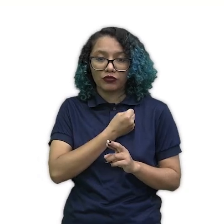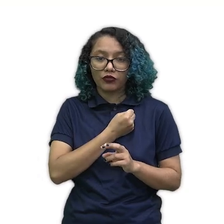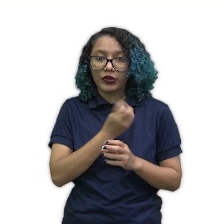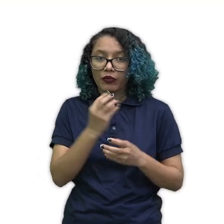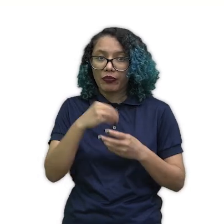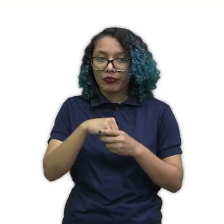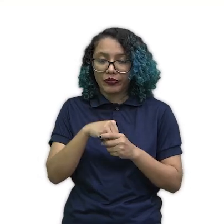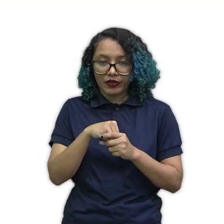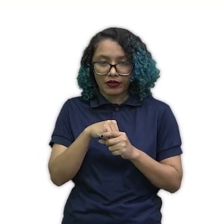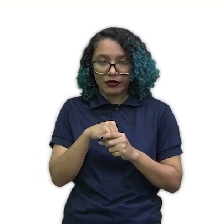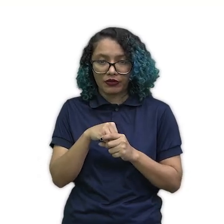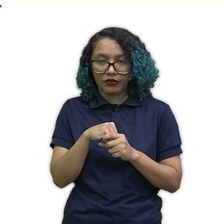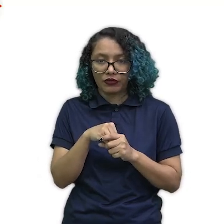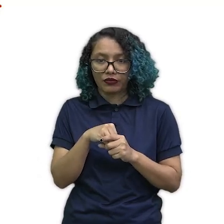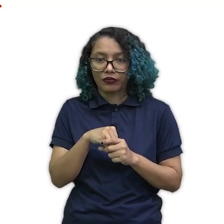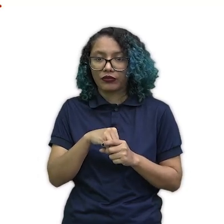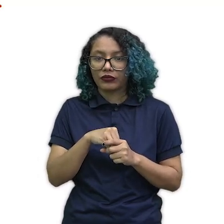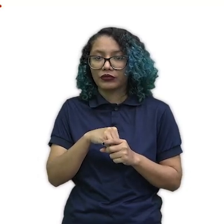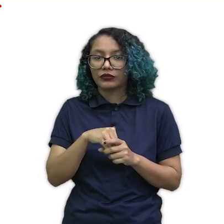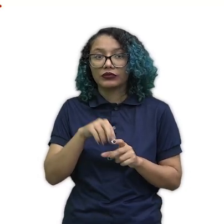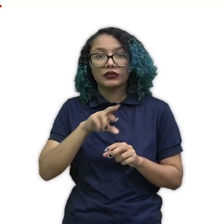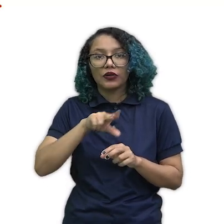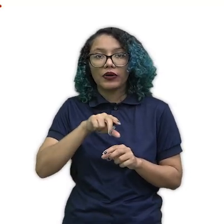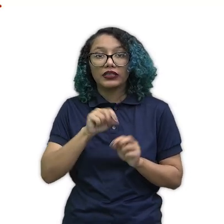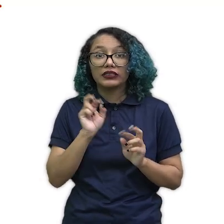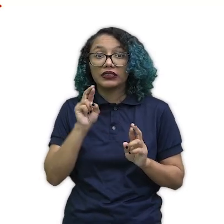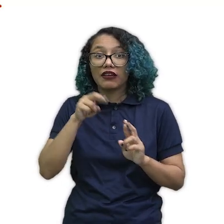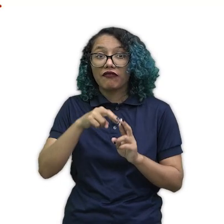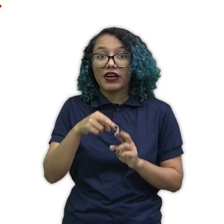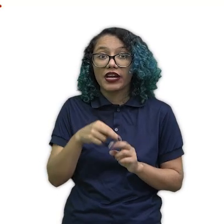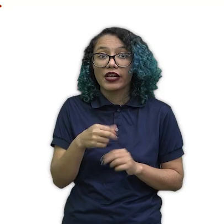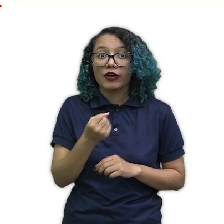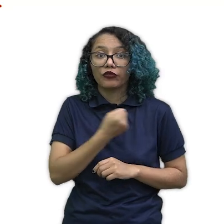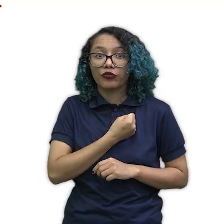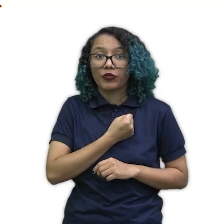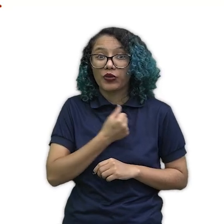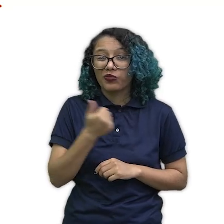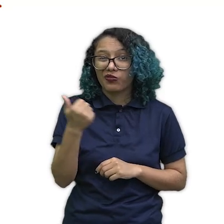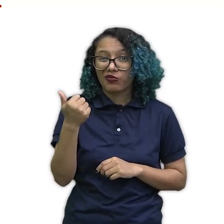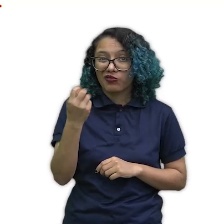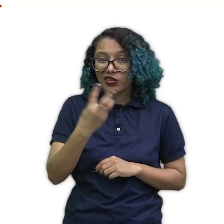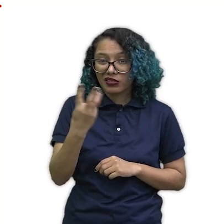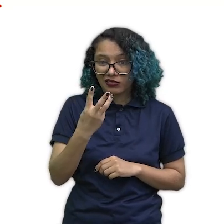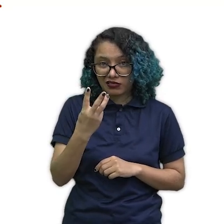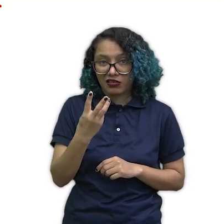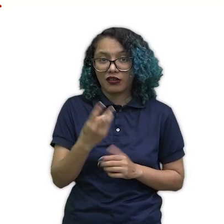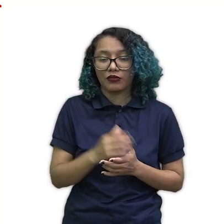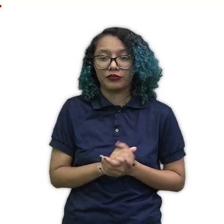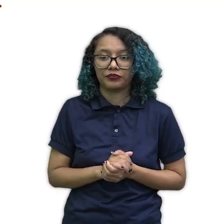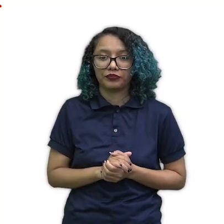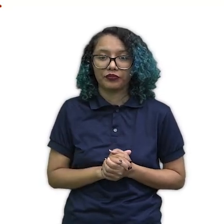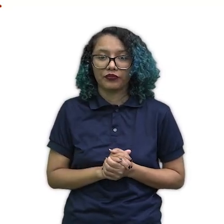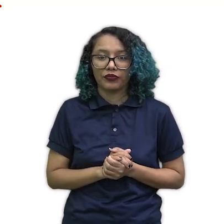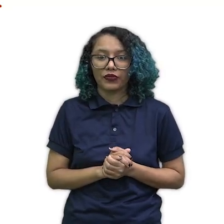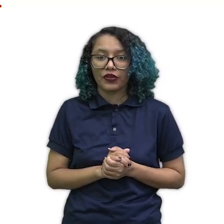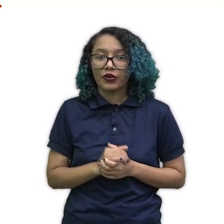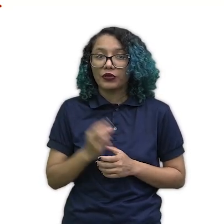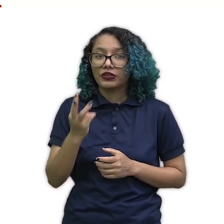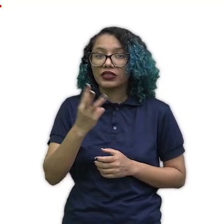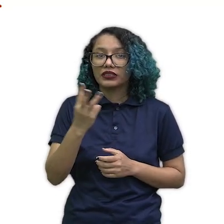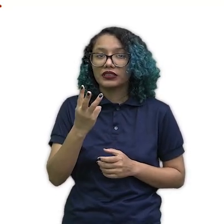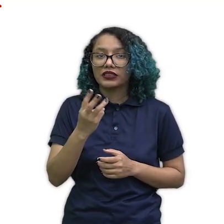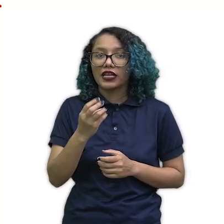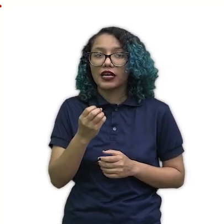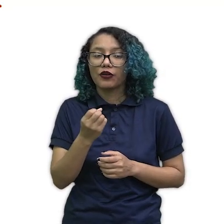conjunto, tá? É ordinal. Ou seja, eu vou pegar aqui o terceiro elemento em